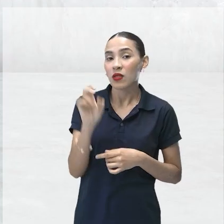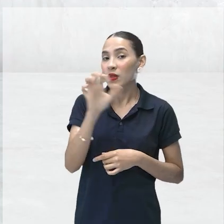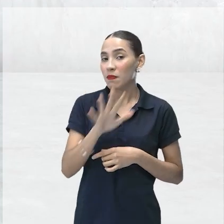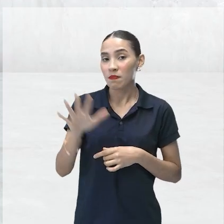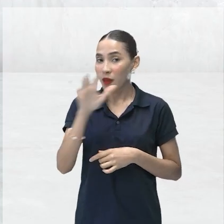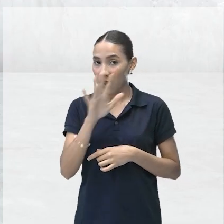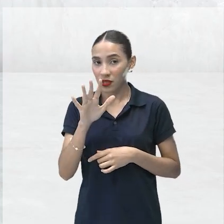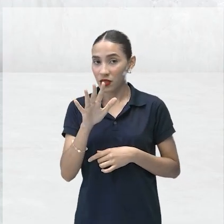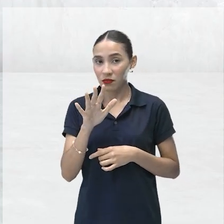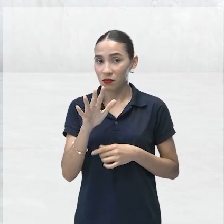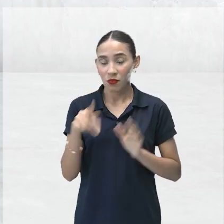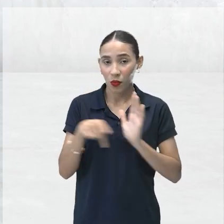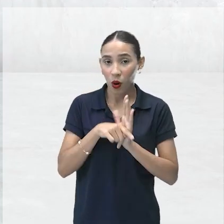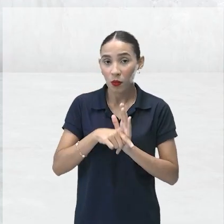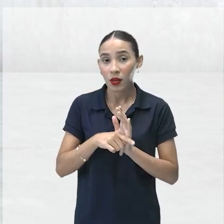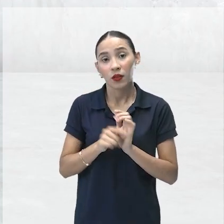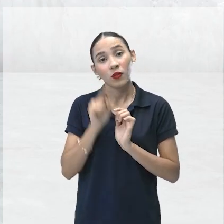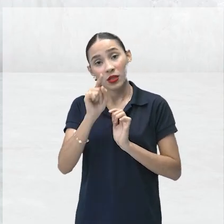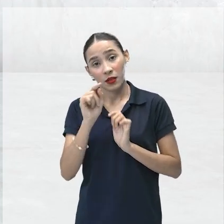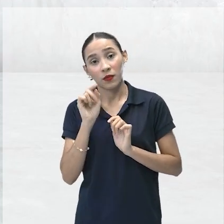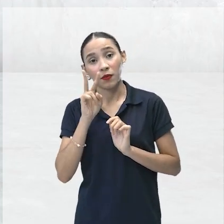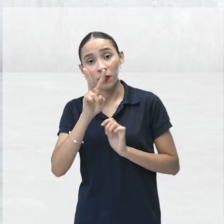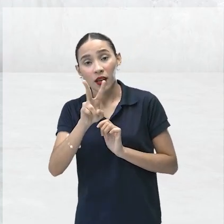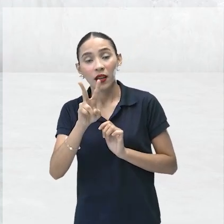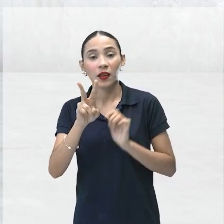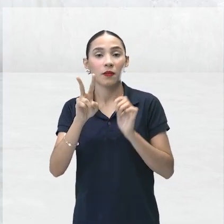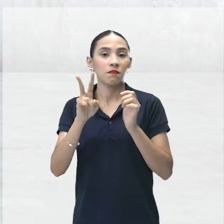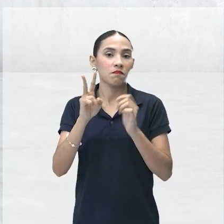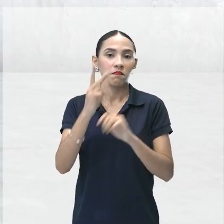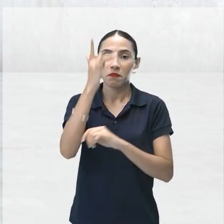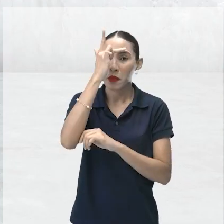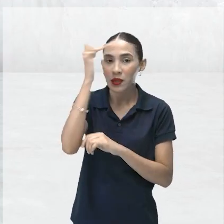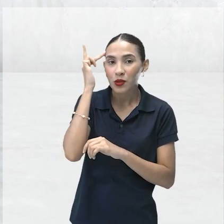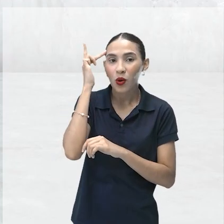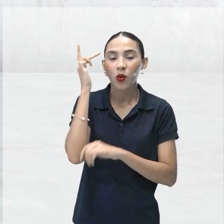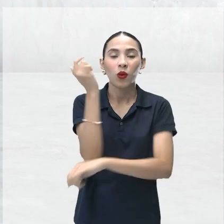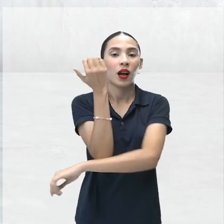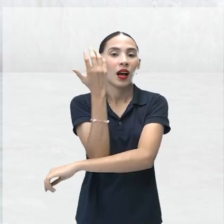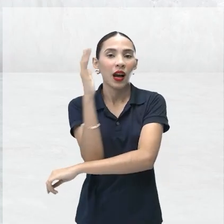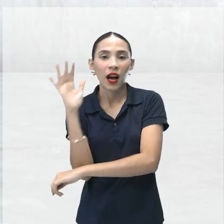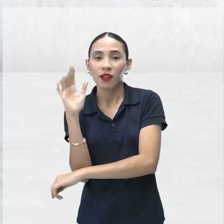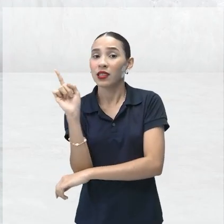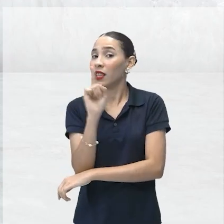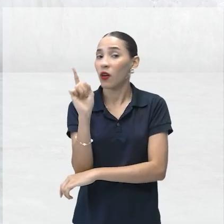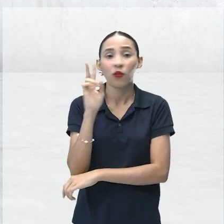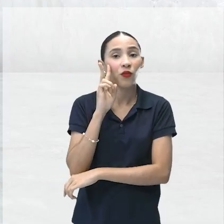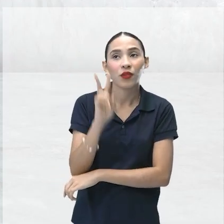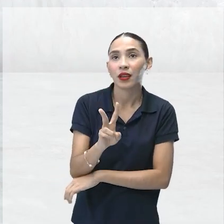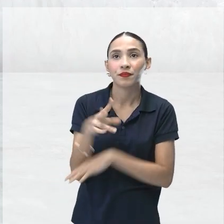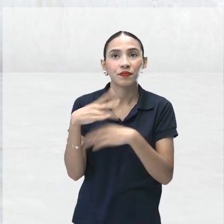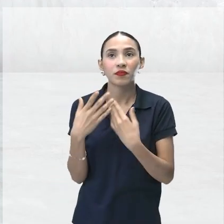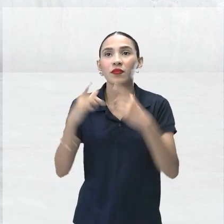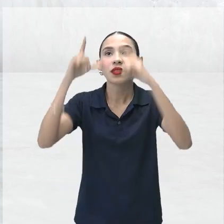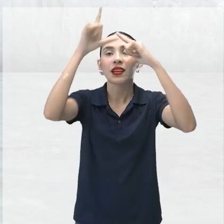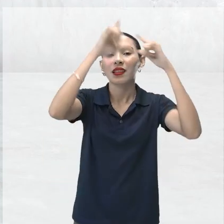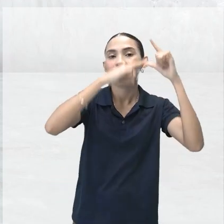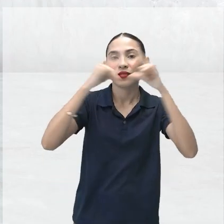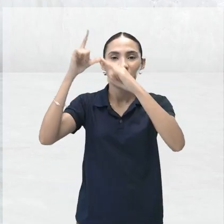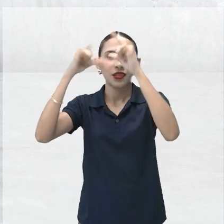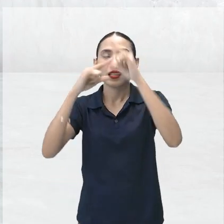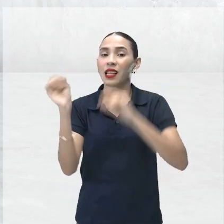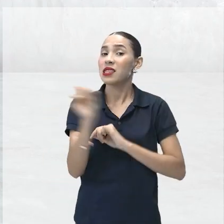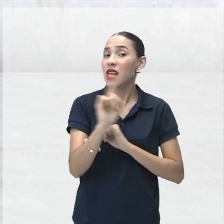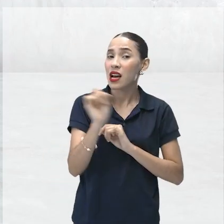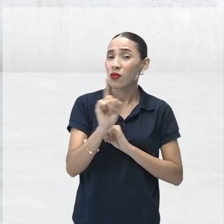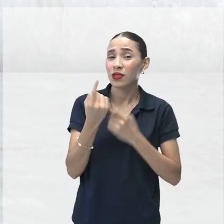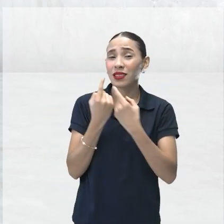Imagens figurativas, nós estamos vendo uma pessoa, uma árvore, nós não estamos vendo, vamos dizer, uma estrela.